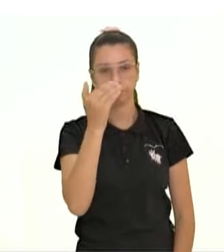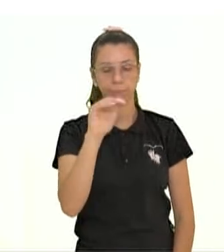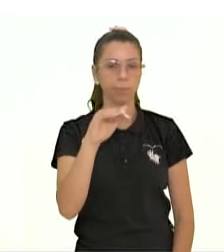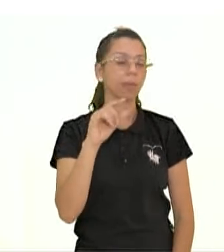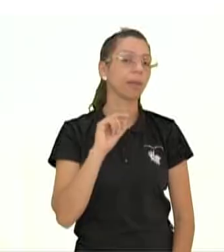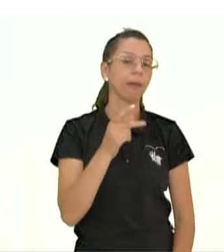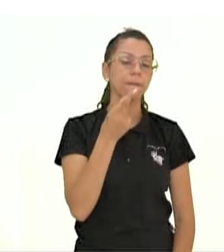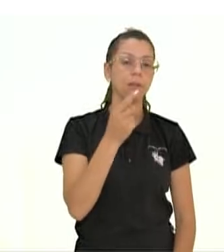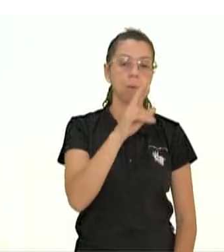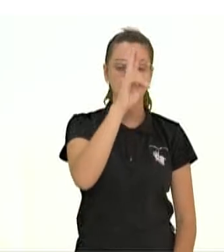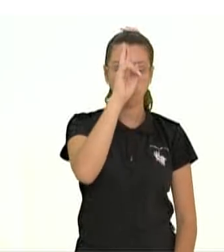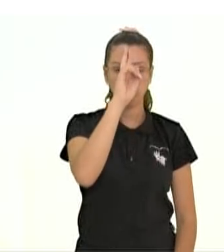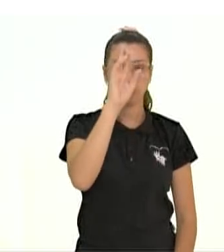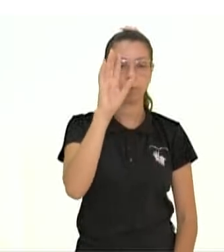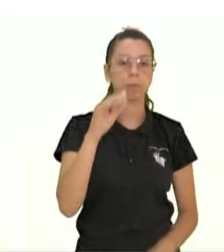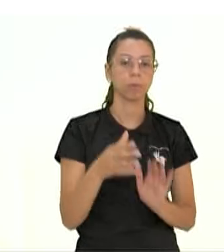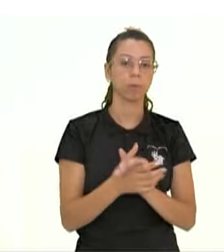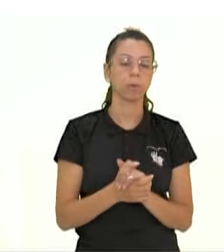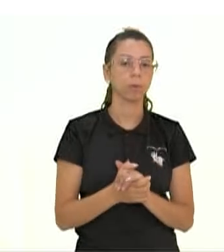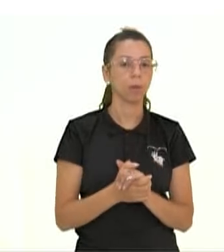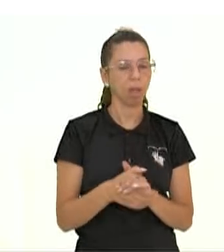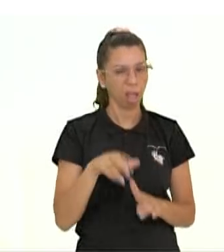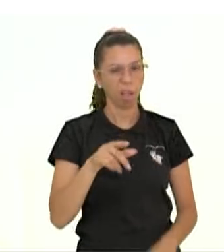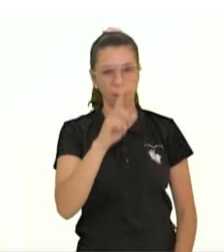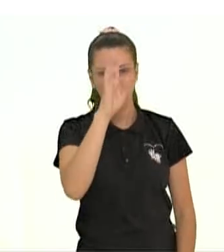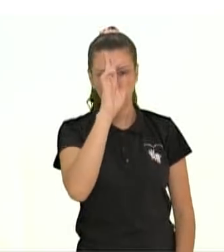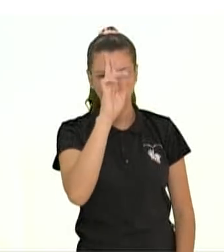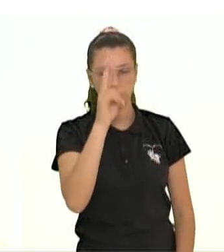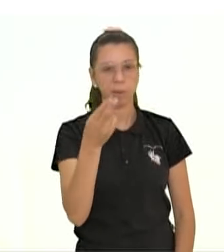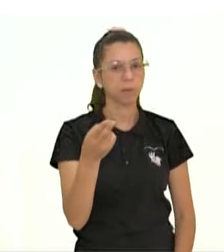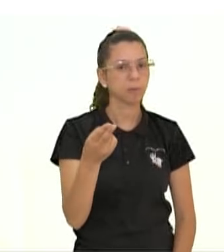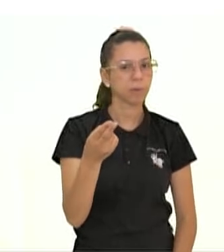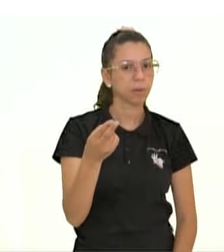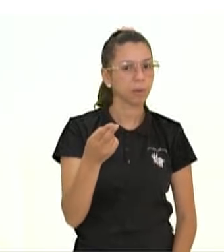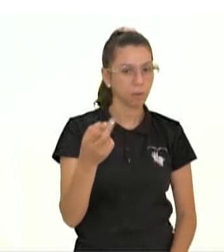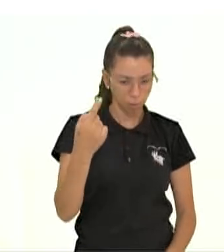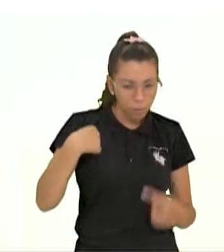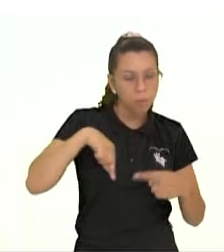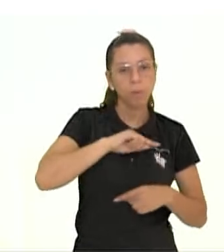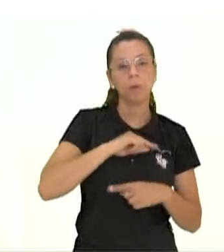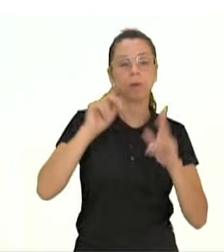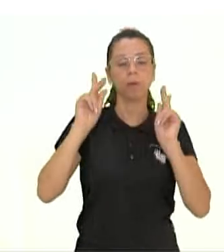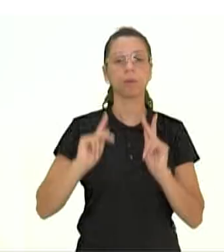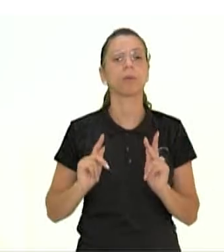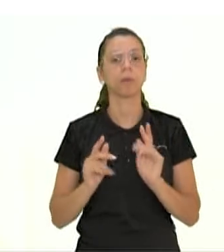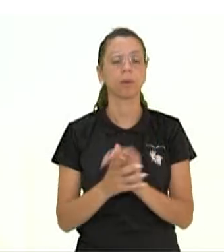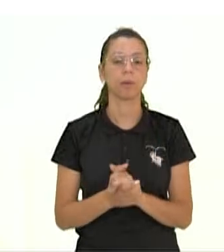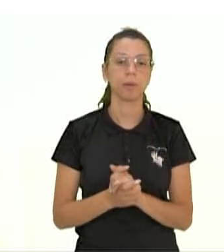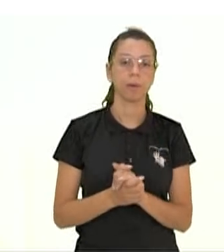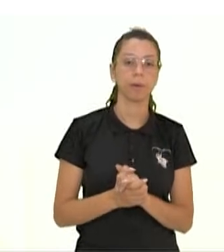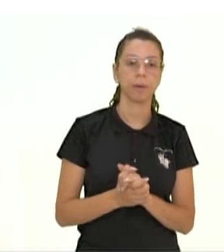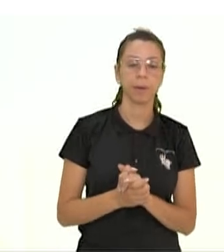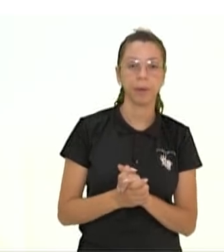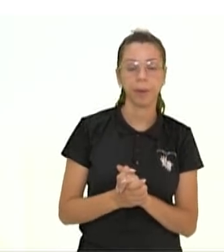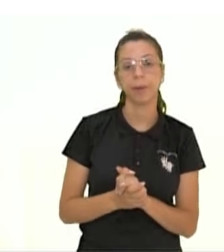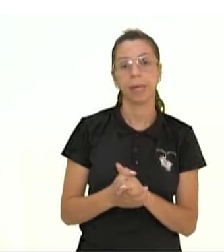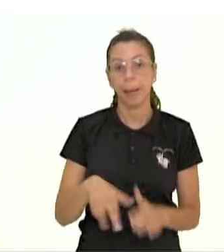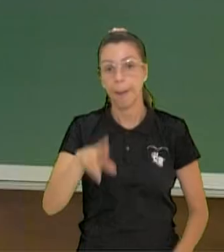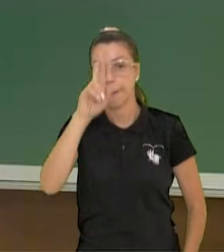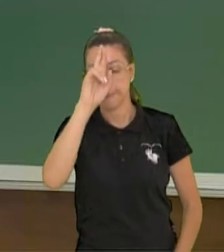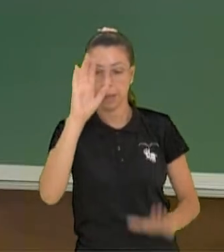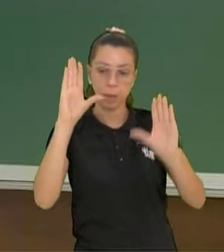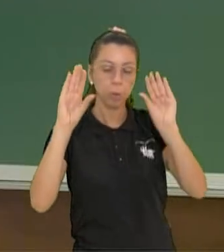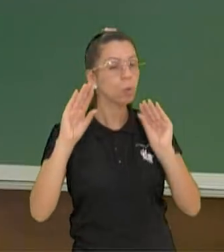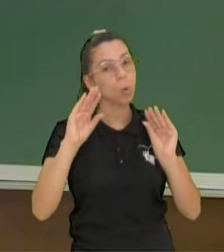quem disse que meio-dia é o meio-dia, fomos nós, seres humanos. Quem disse que meia-noite